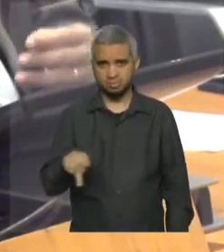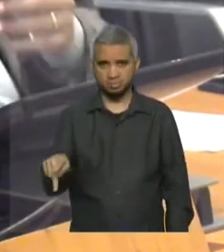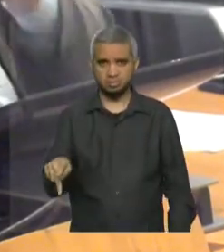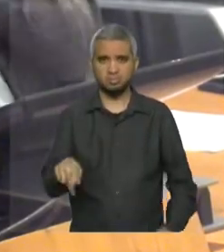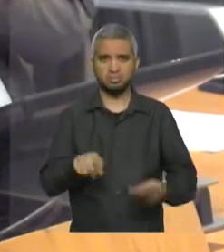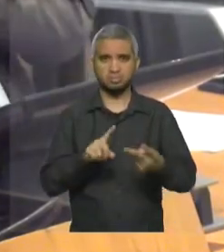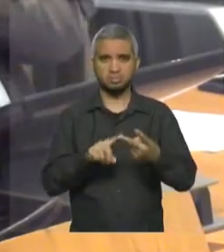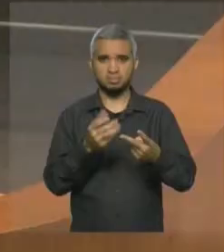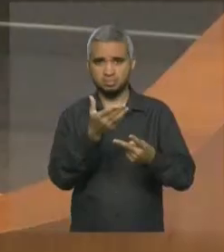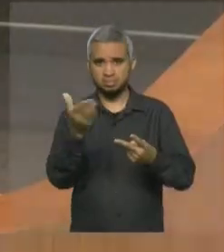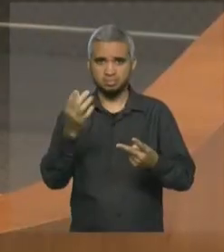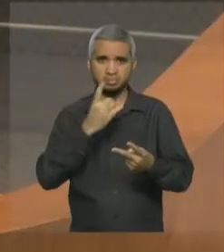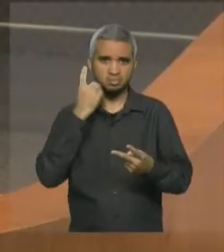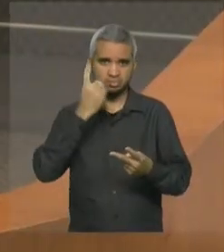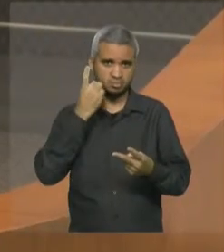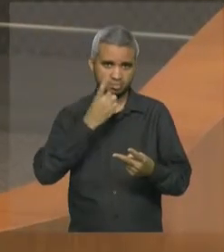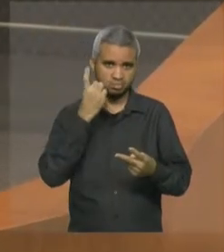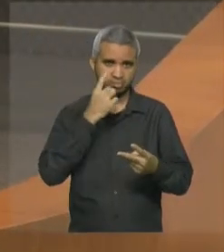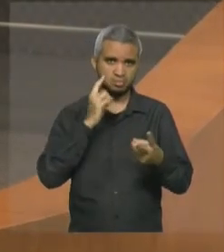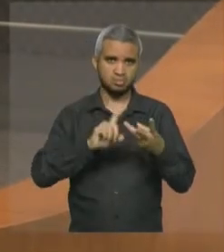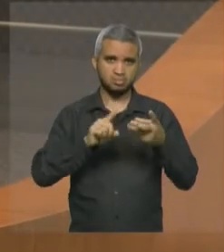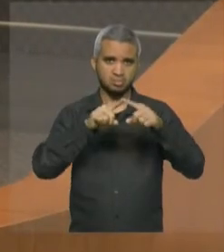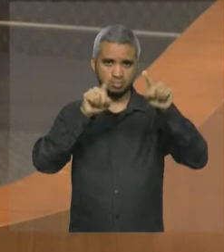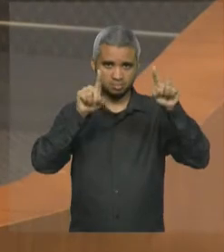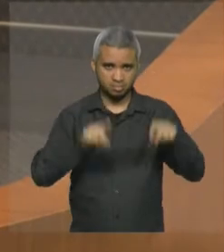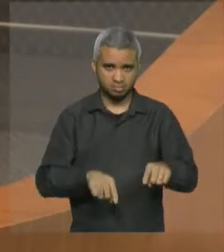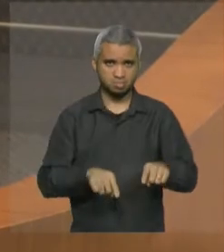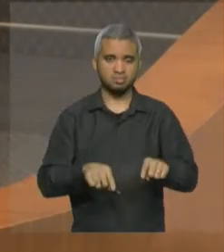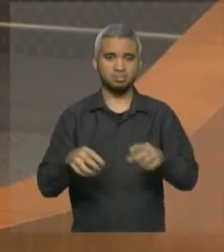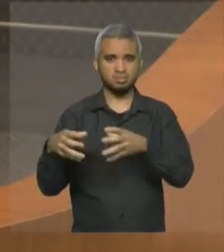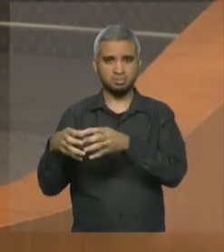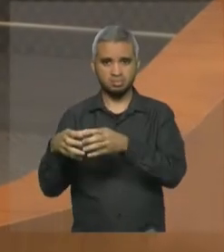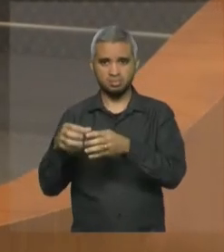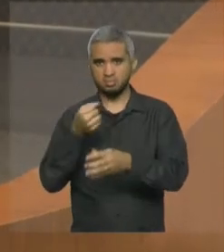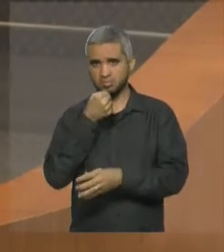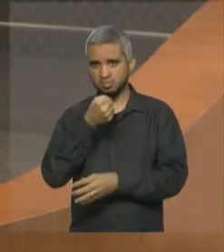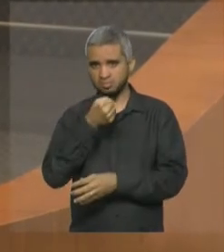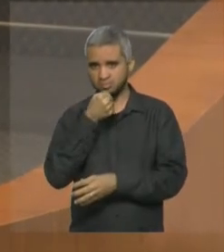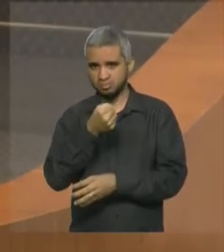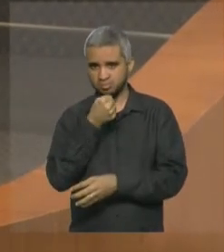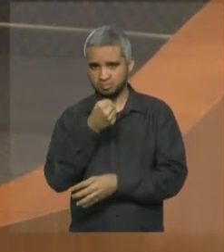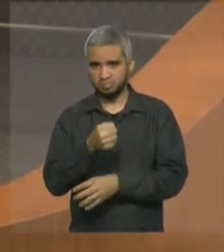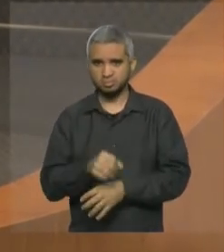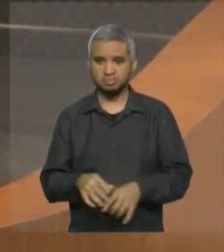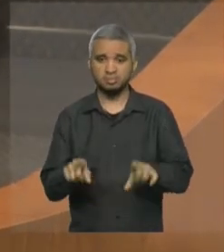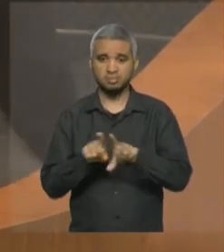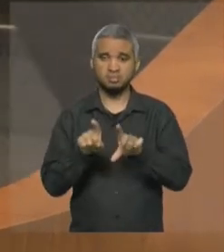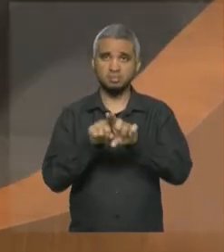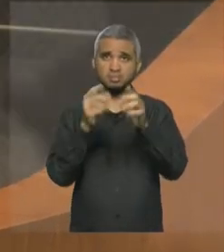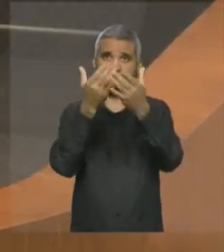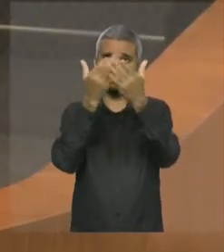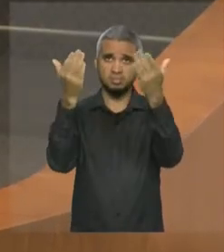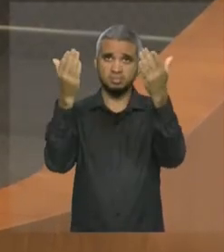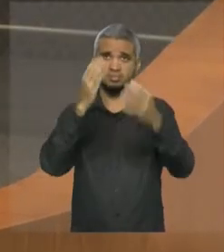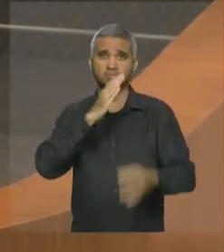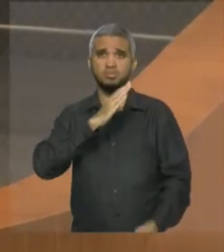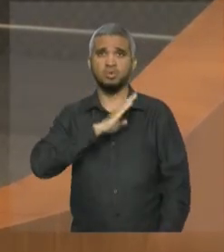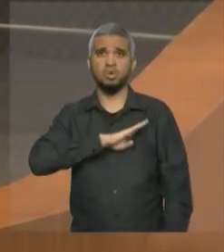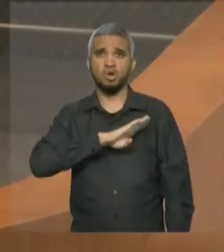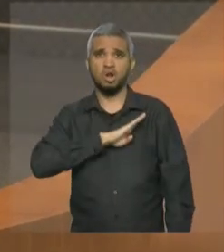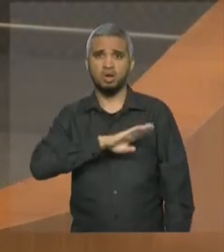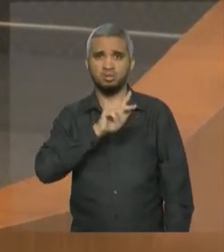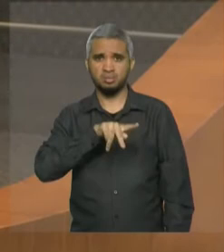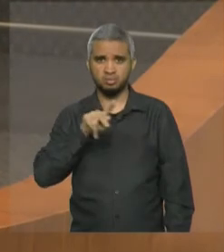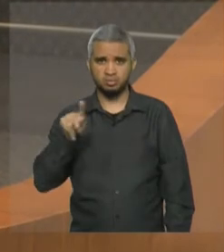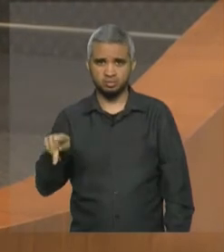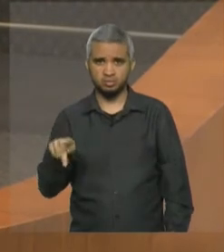funcionários, imprensa, meus seleto e diletos colegas professores, muitos dos quais